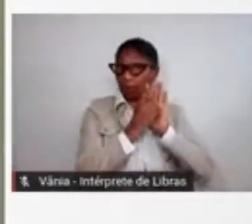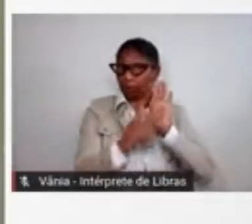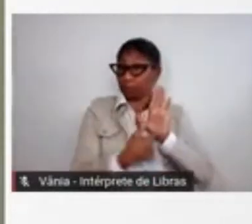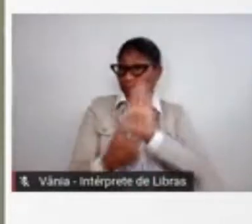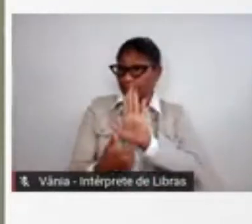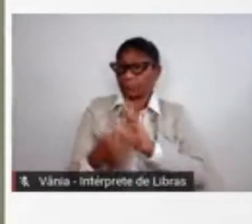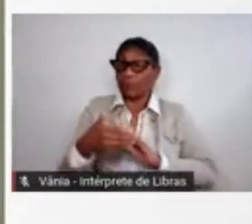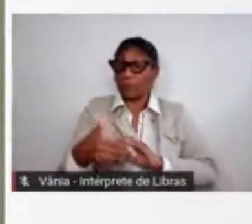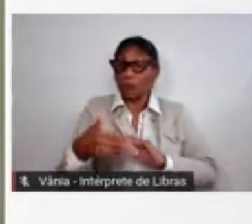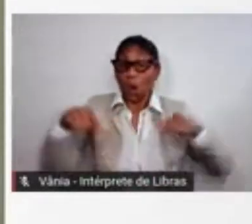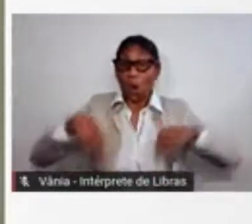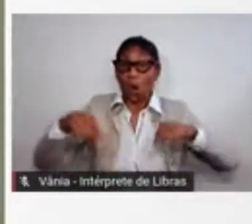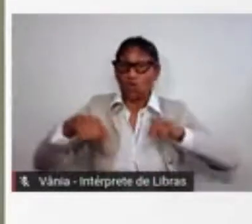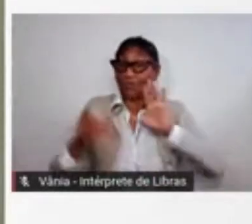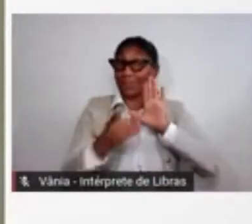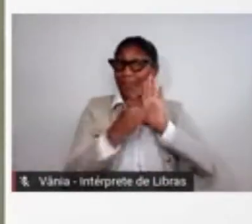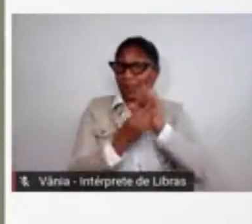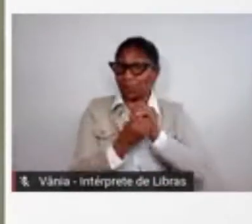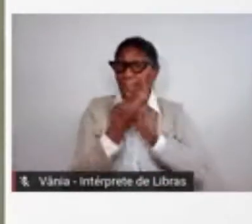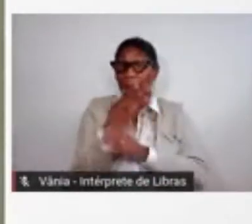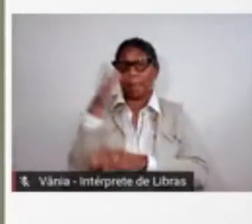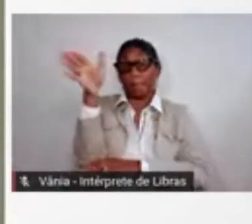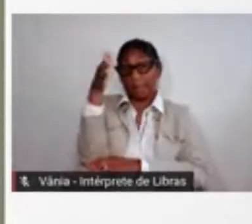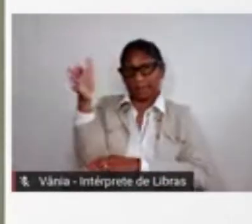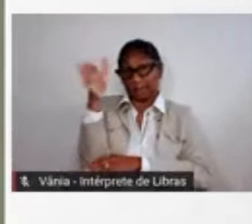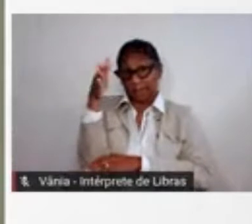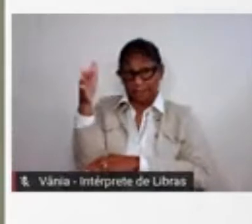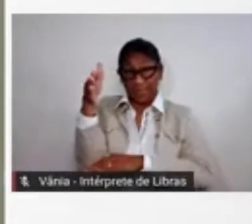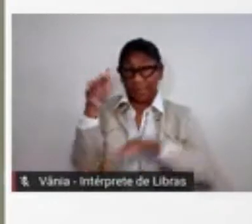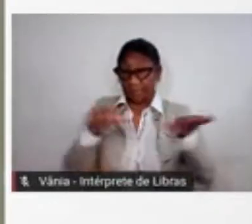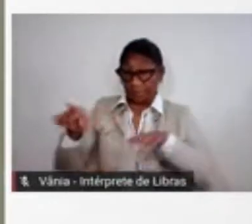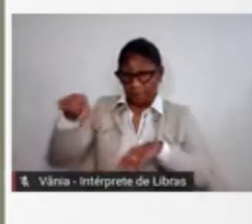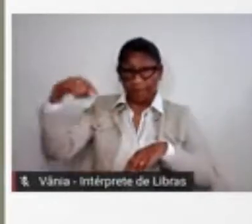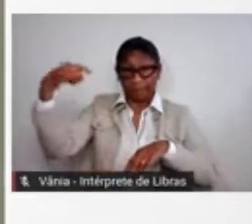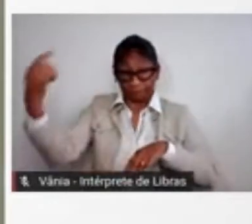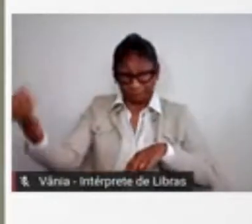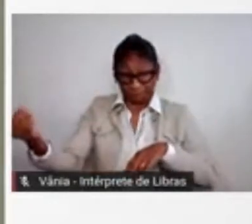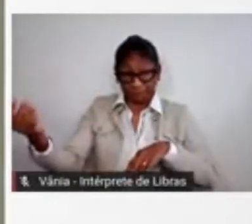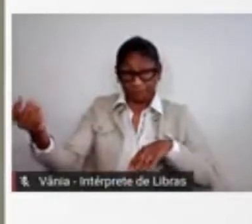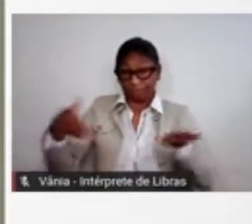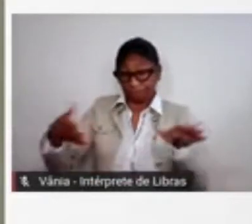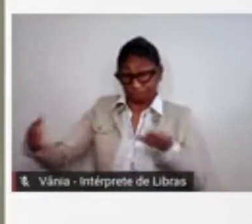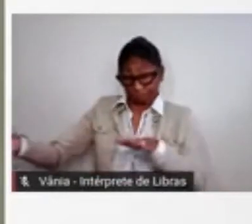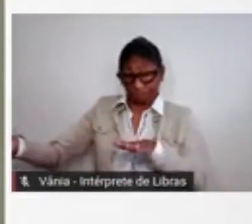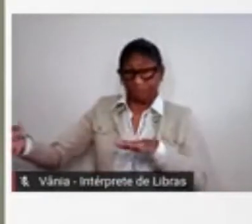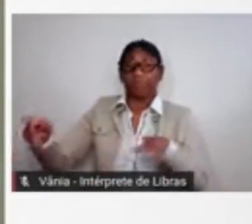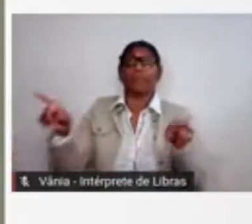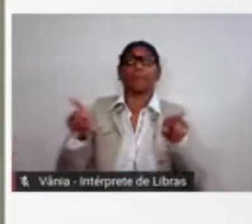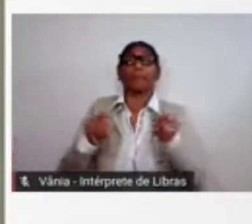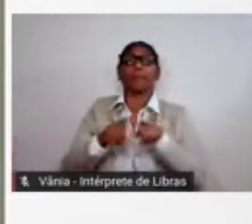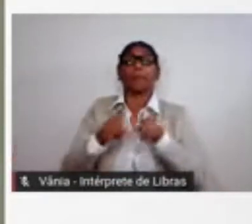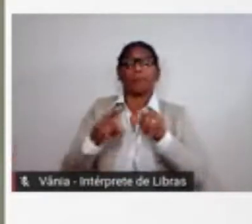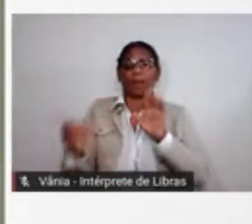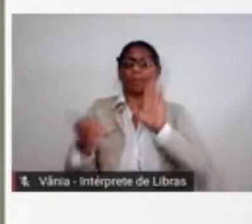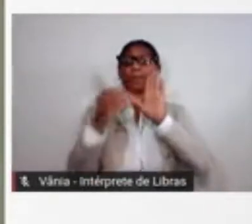vir no decreto de hoje, que estabelece as bandeiras para essa próxima semana, também já a previsão desta possibilidade,